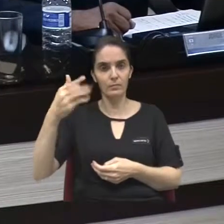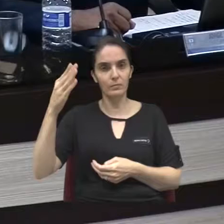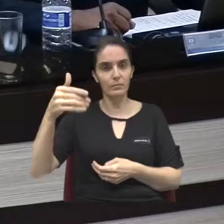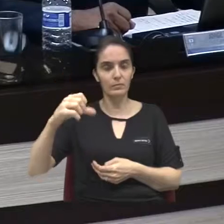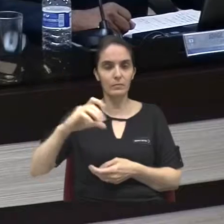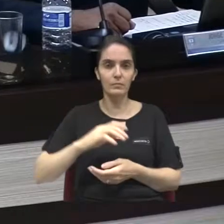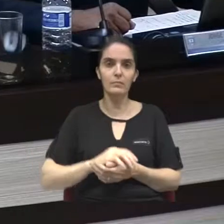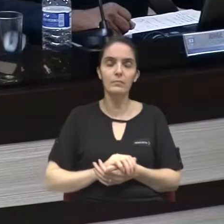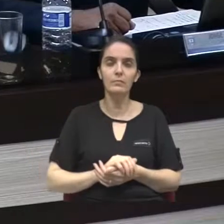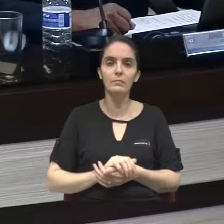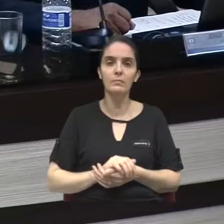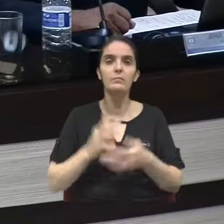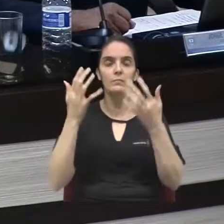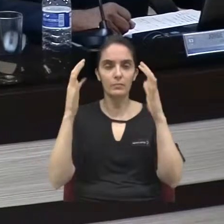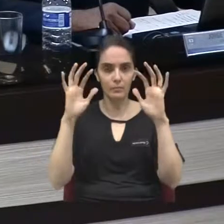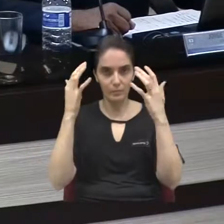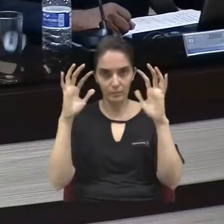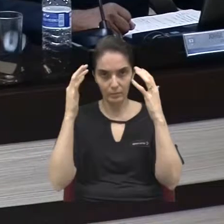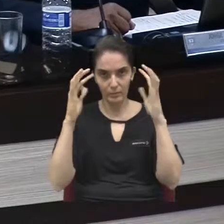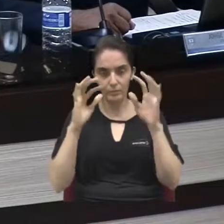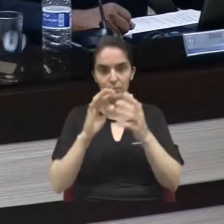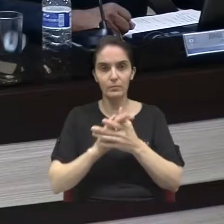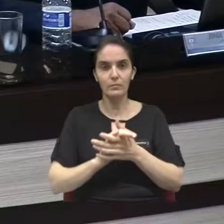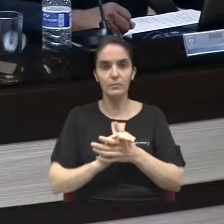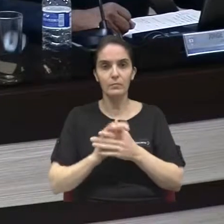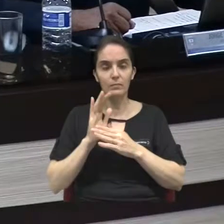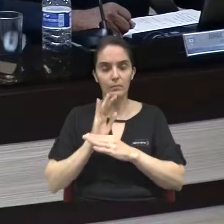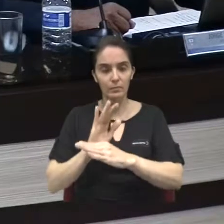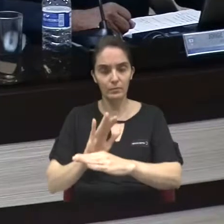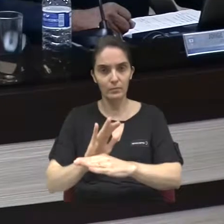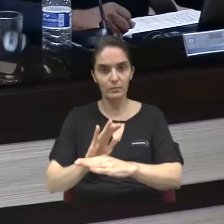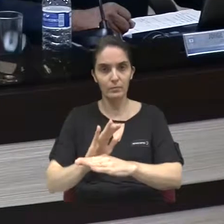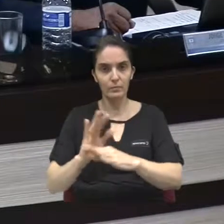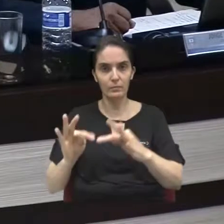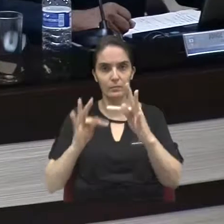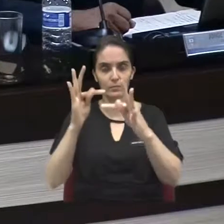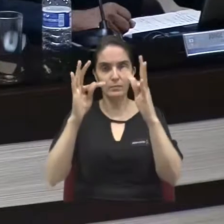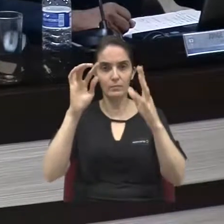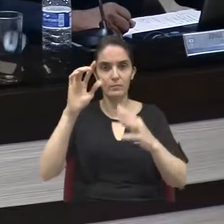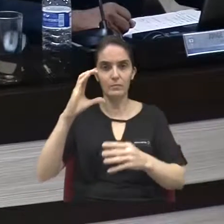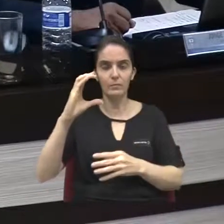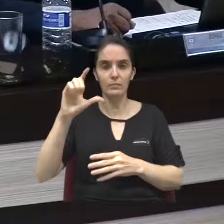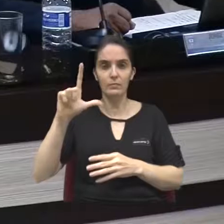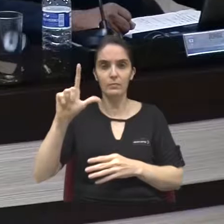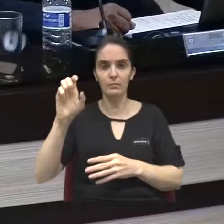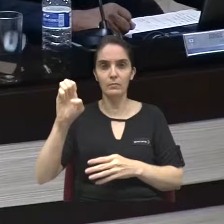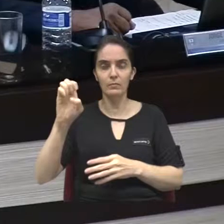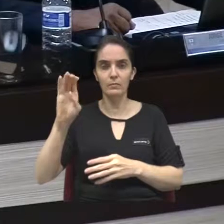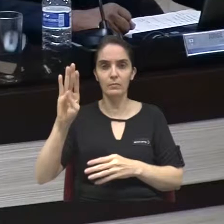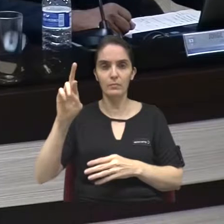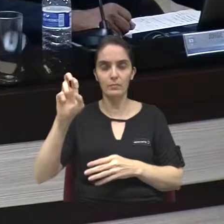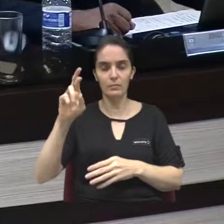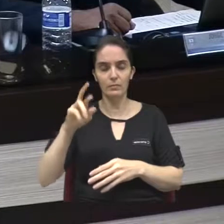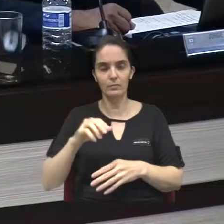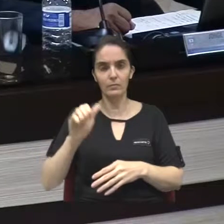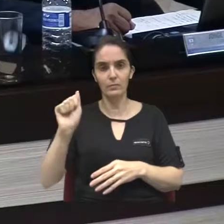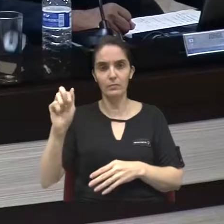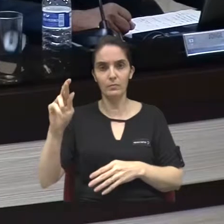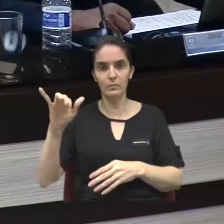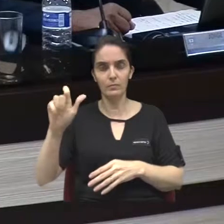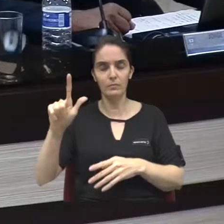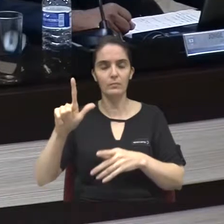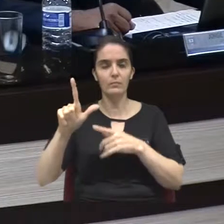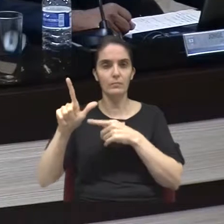de aplausos para o auxiliar técnico Kleber de Oliveira, da Aril, pela participação na segunda Copa do Mundo